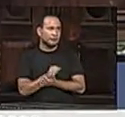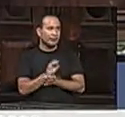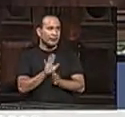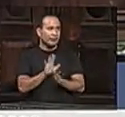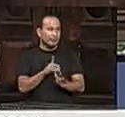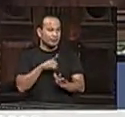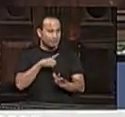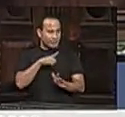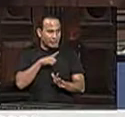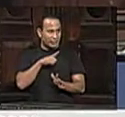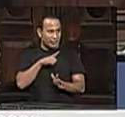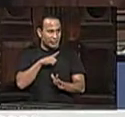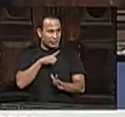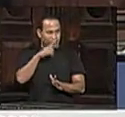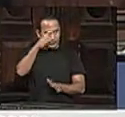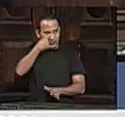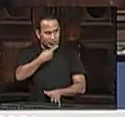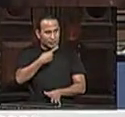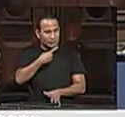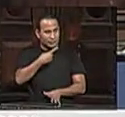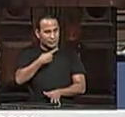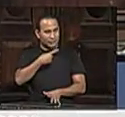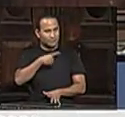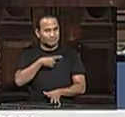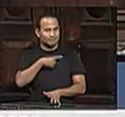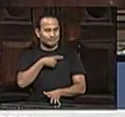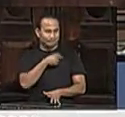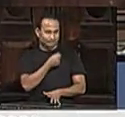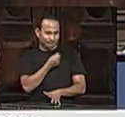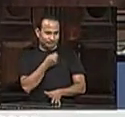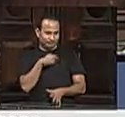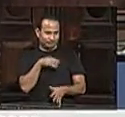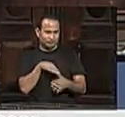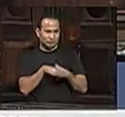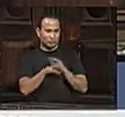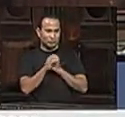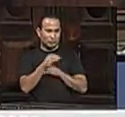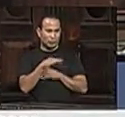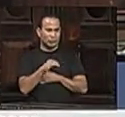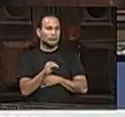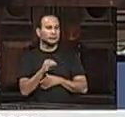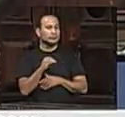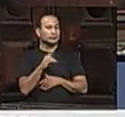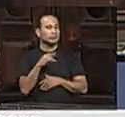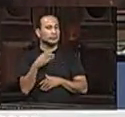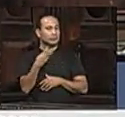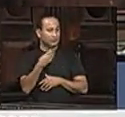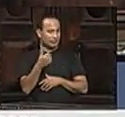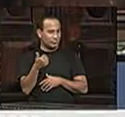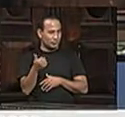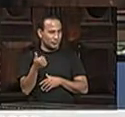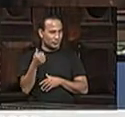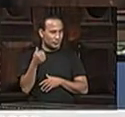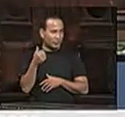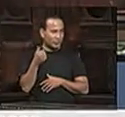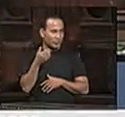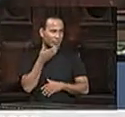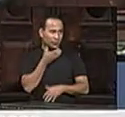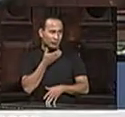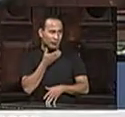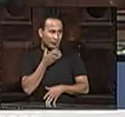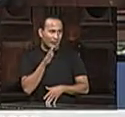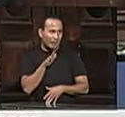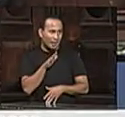a obrigação de deixar o saldo financeiro em conta no dia 31 de dezembro. Aí tudo bem, mas o